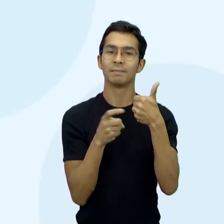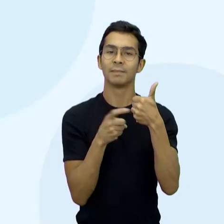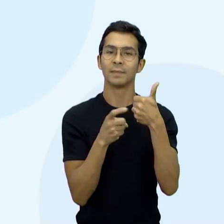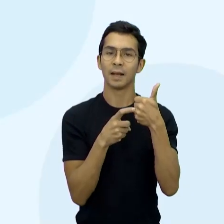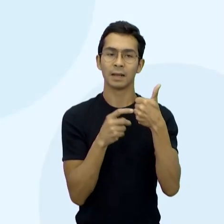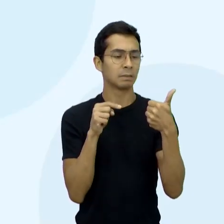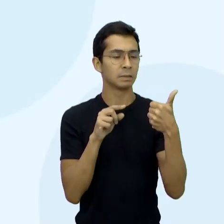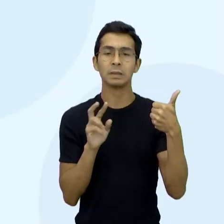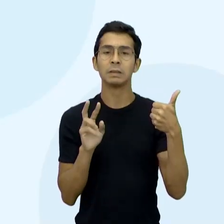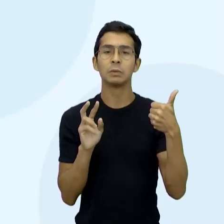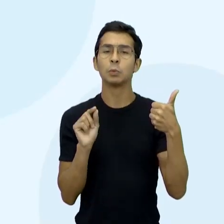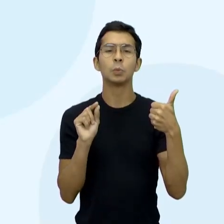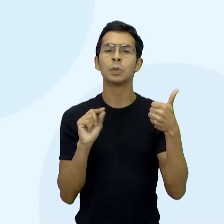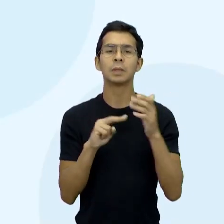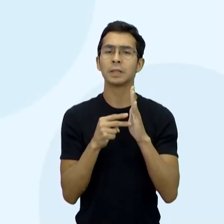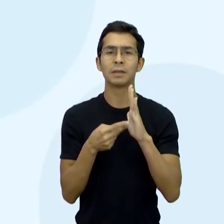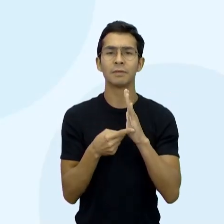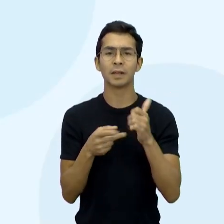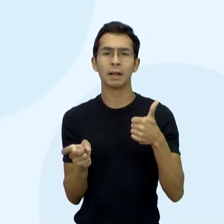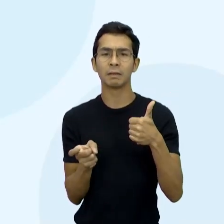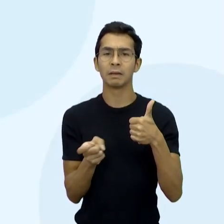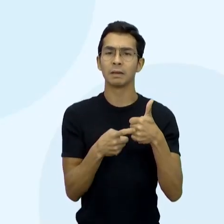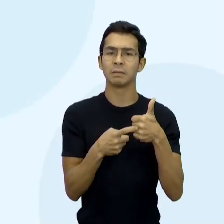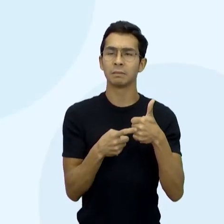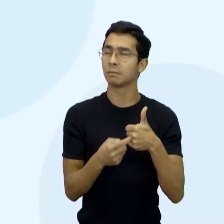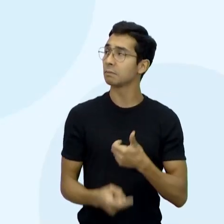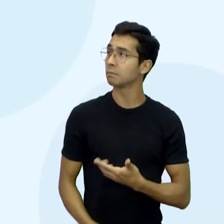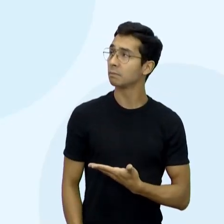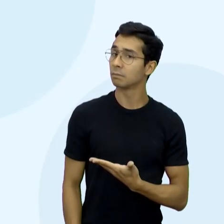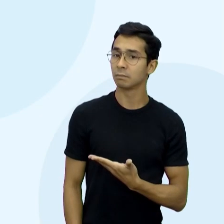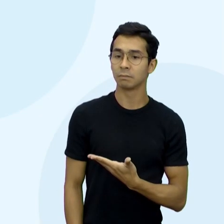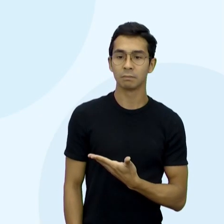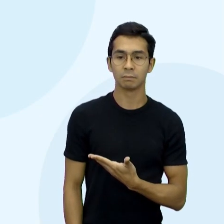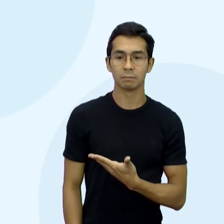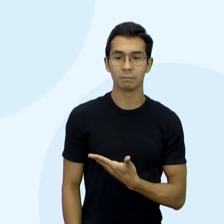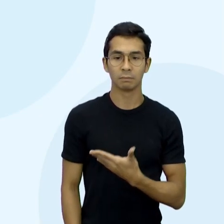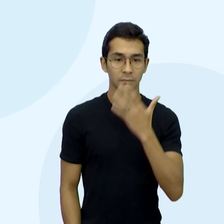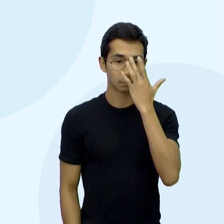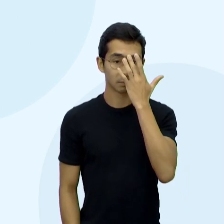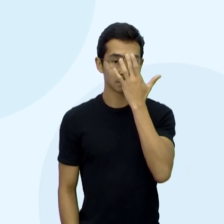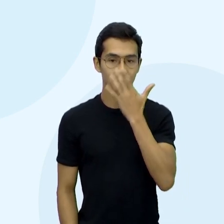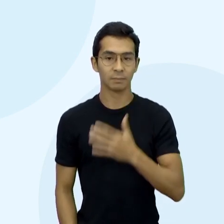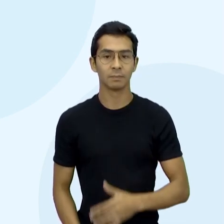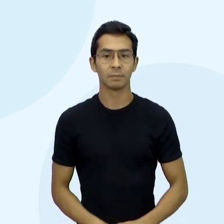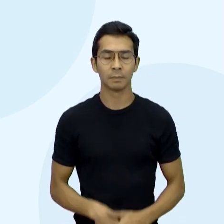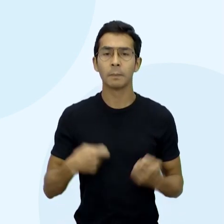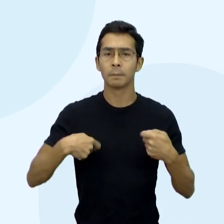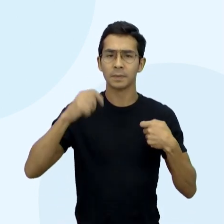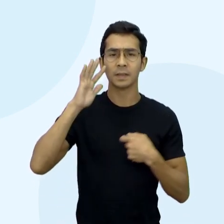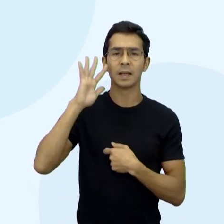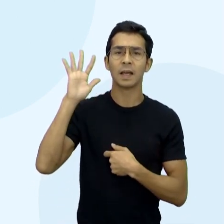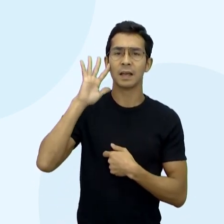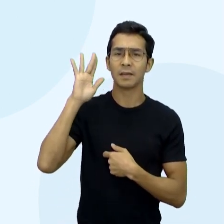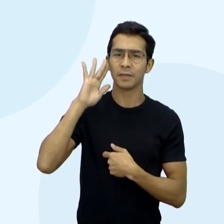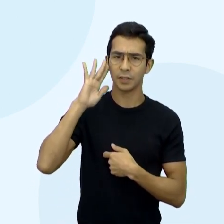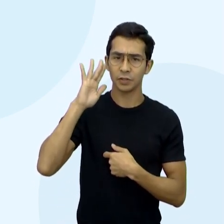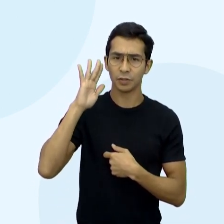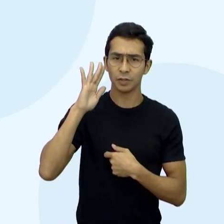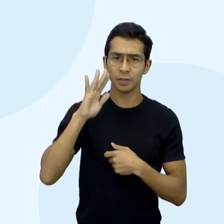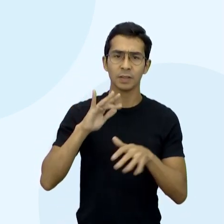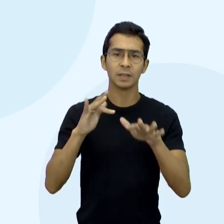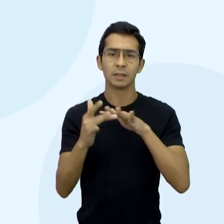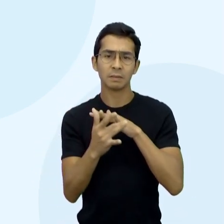o que significa dar um like? Vamos lá? É preciso refletir sobre os tipos de conteúdos